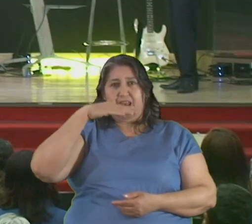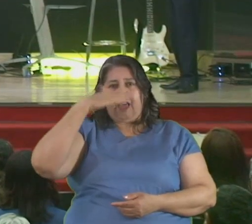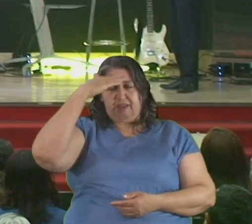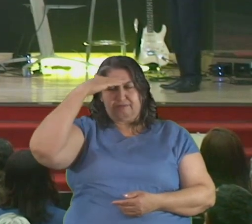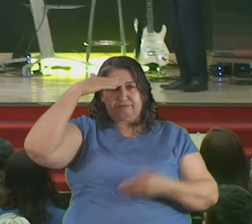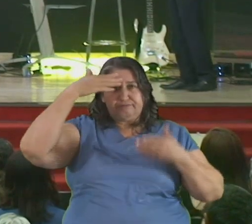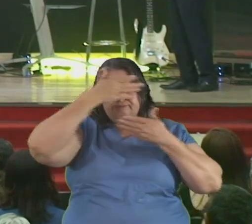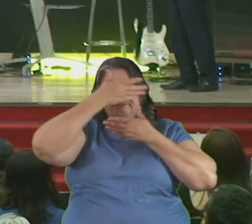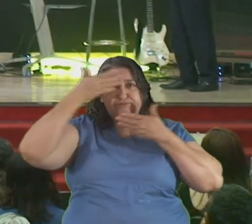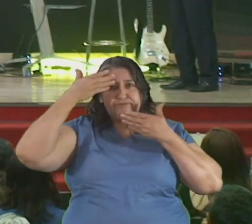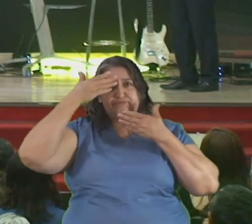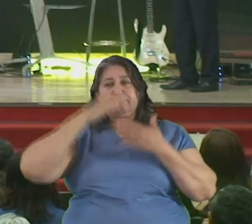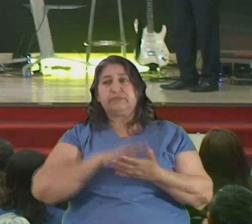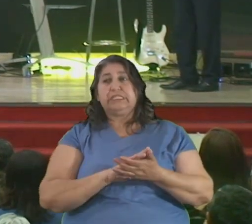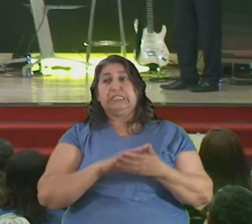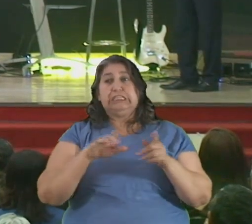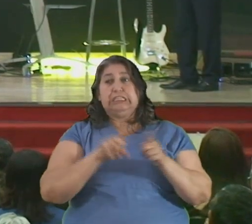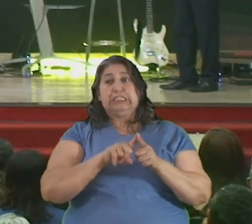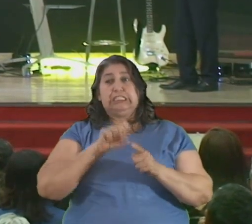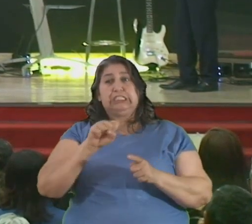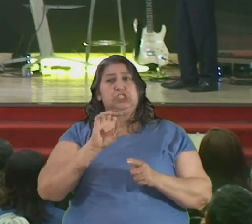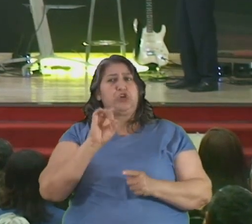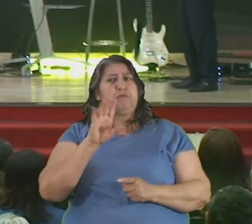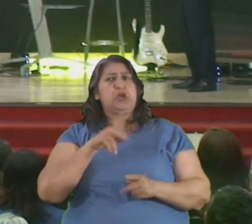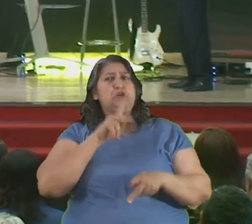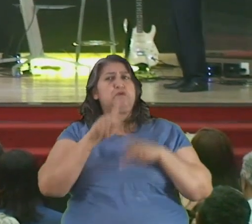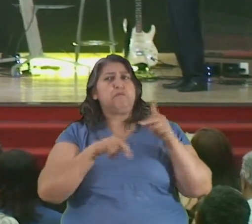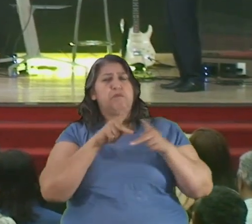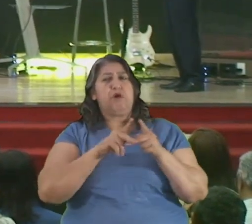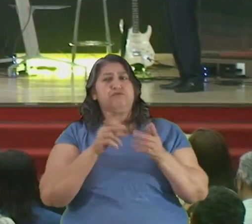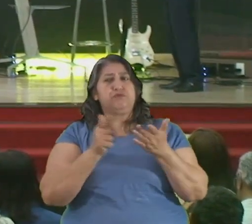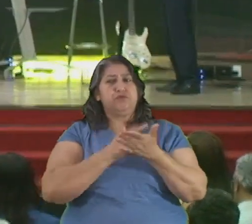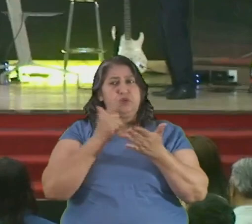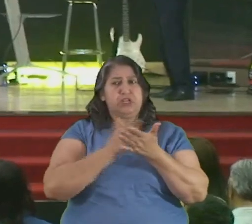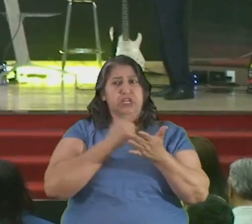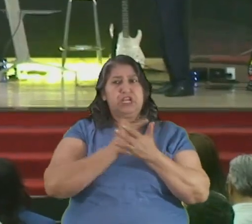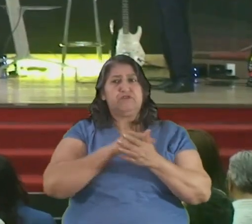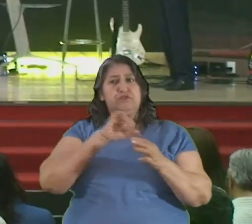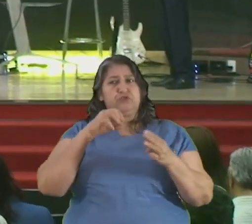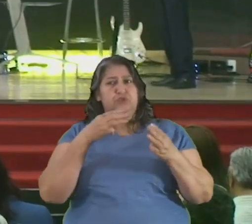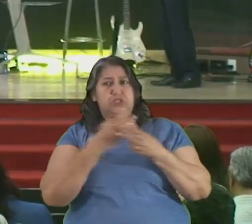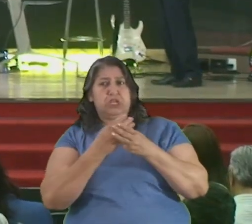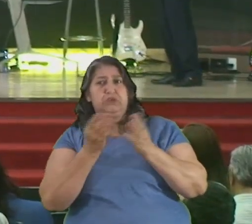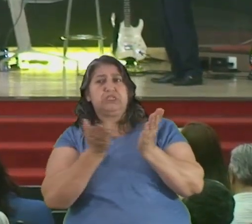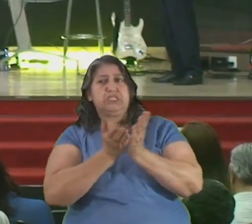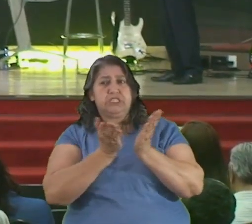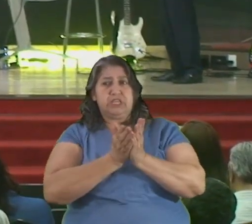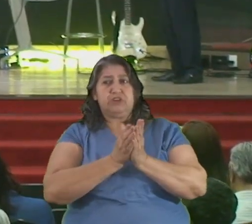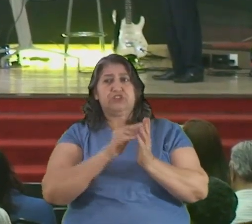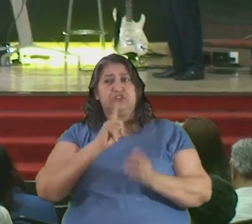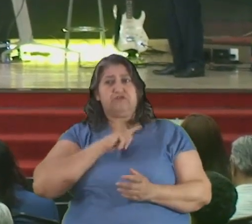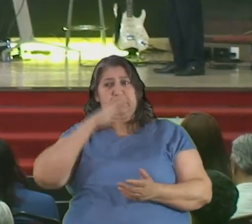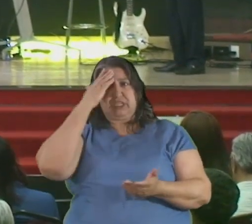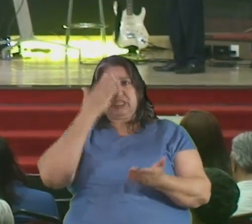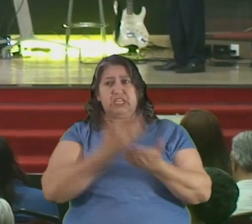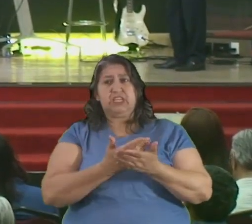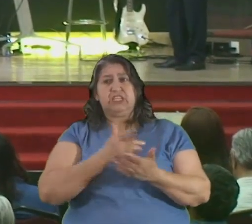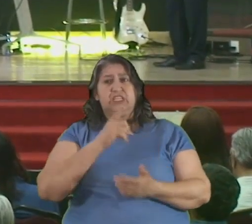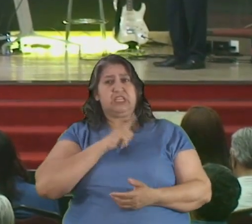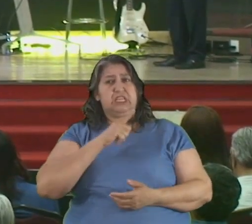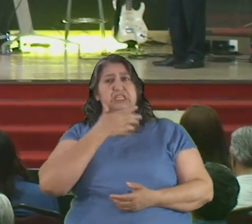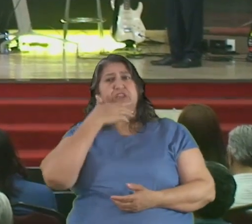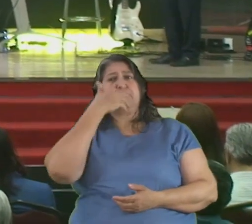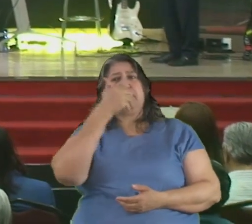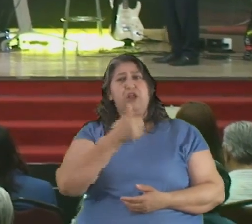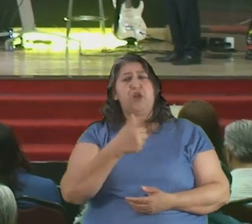livro, judeus e cristãos, que somos nós, tivessem crido, teria sido melhor